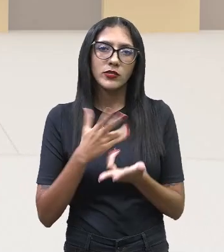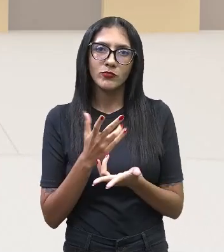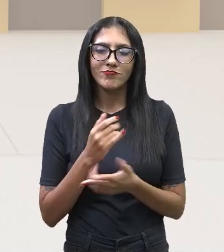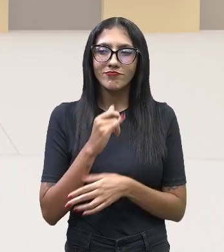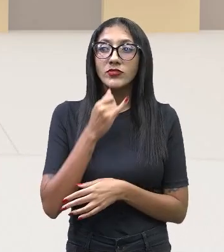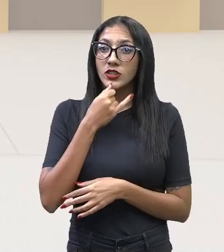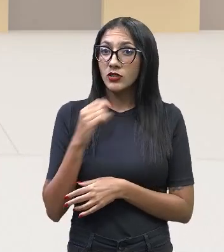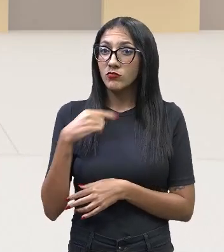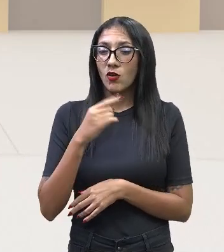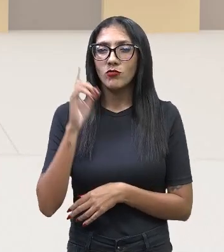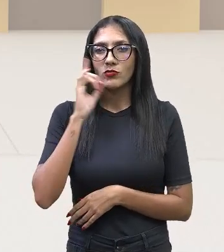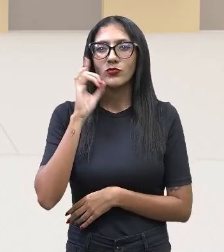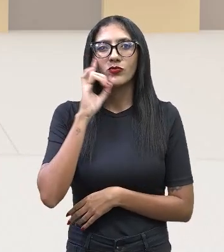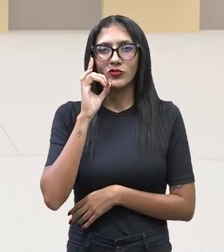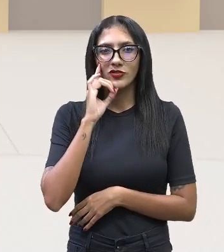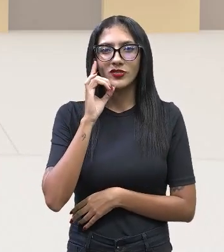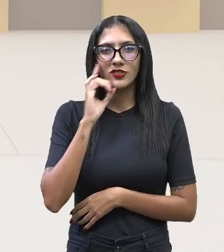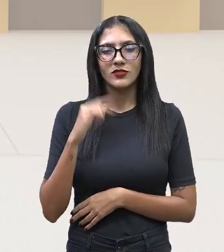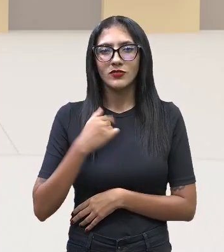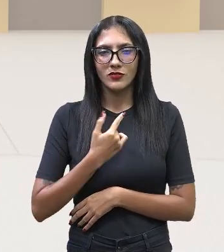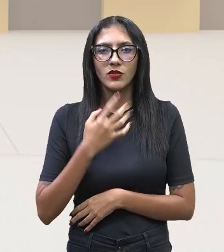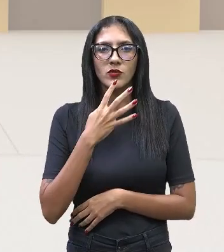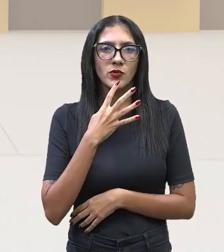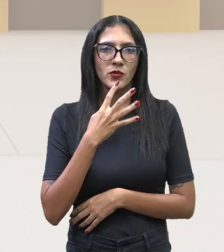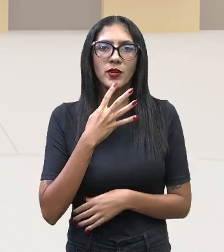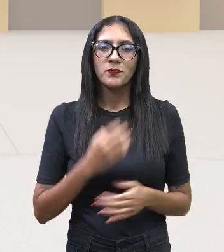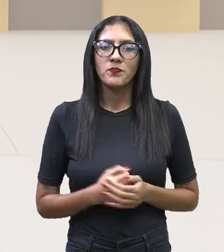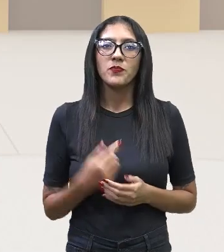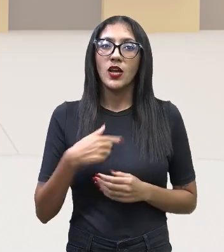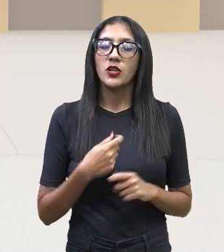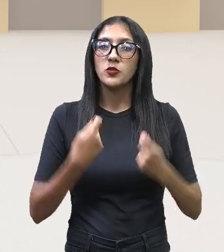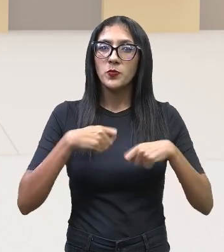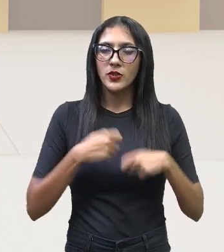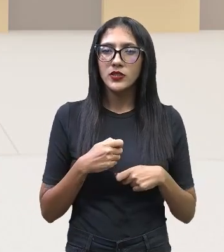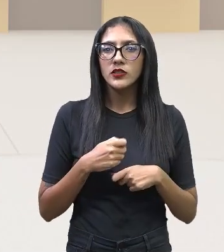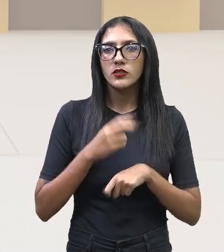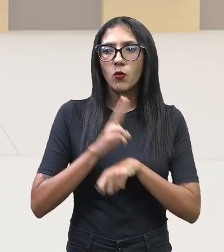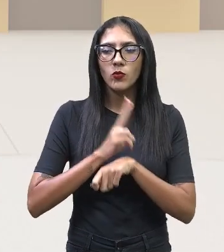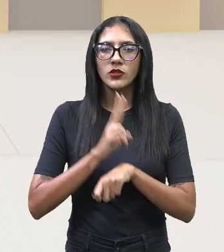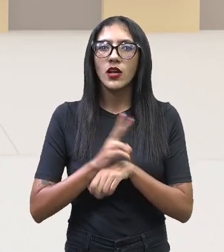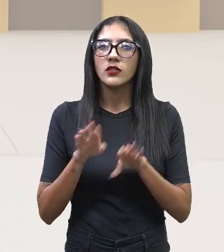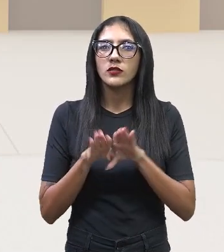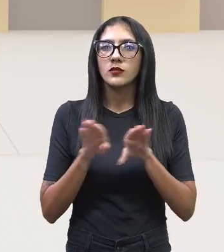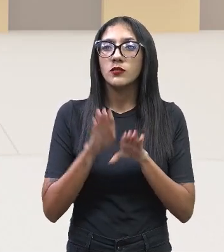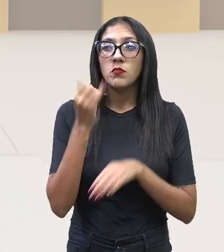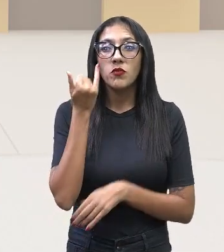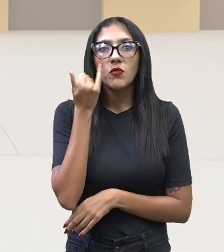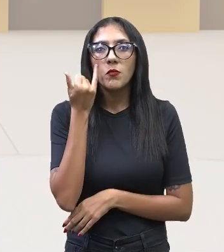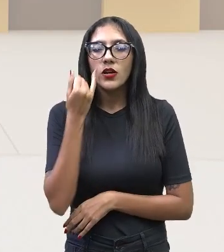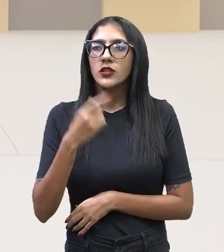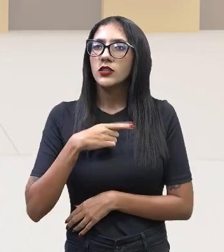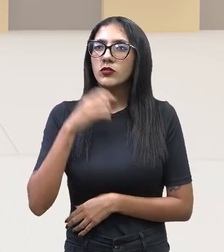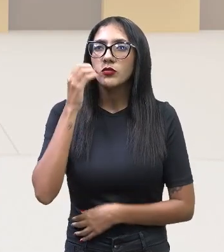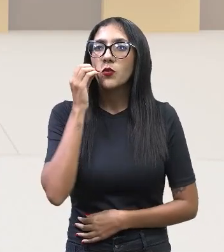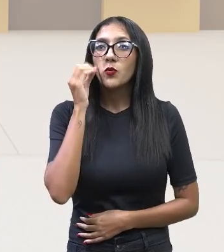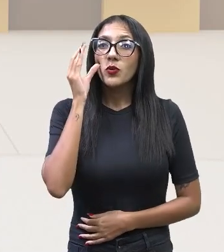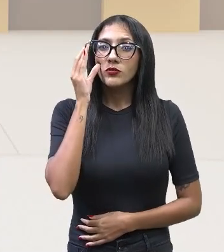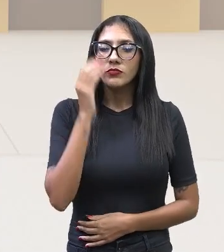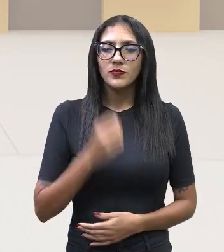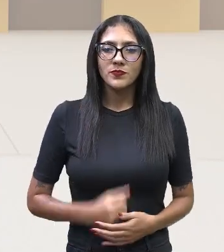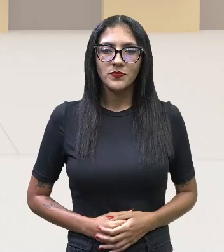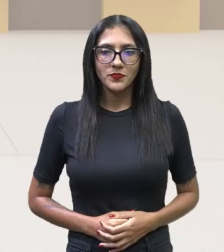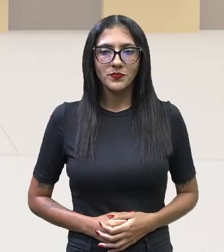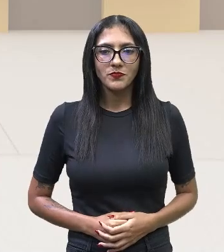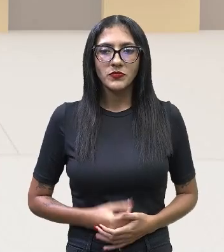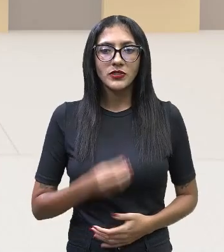do nosso dia a dia, né, da nossa vida, e que nós devemos estar preparados. E que temos a informação aqui na palma da mão para tentar,